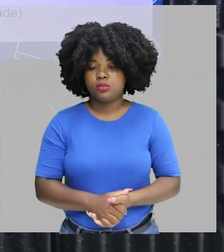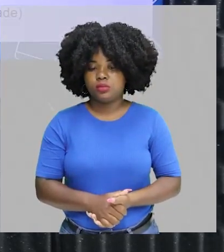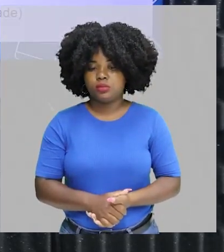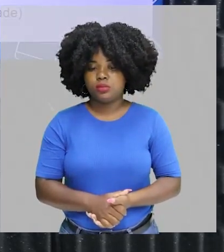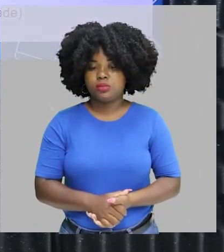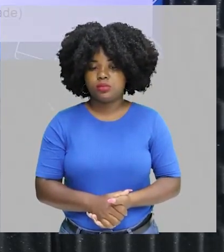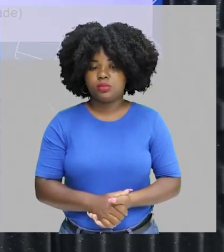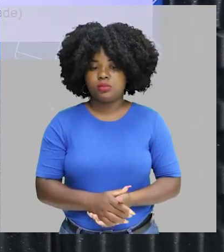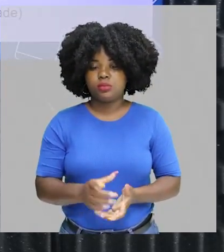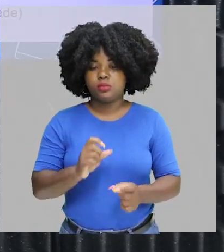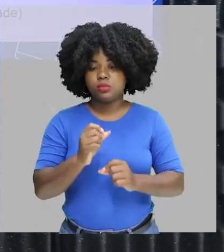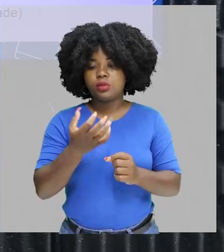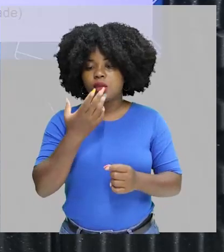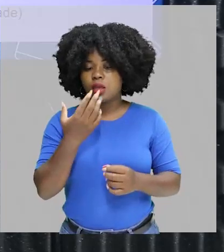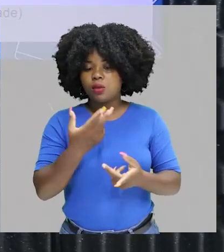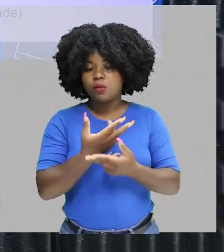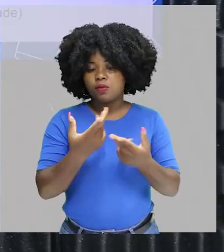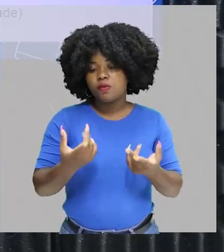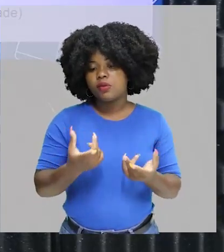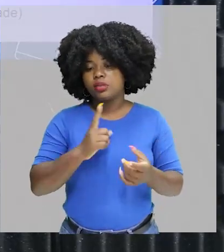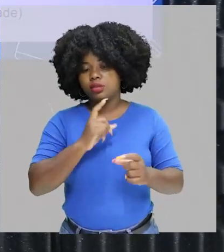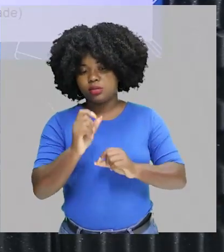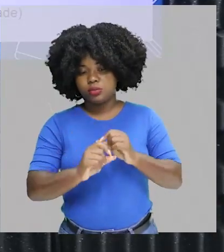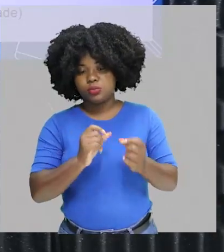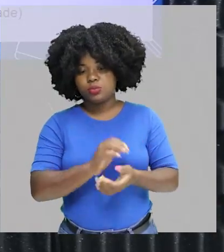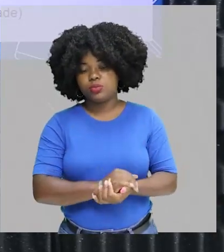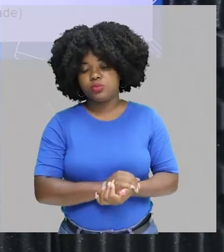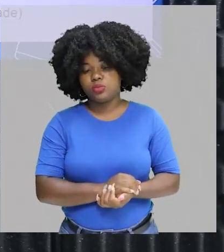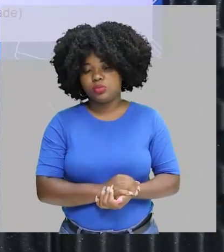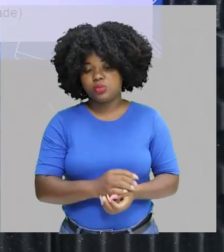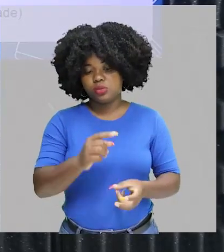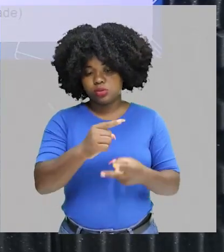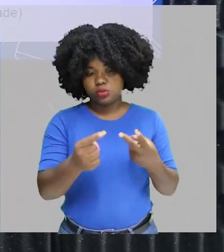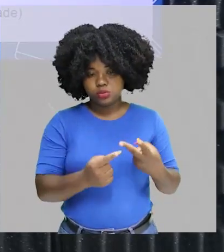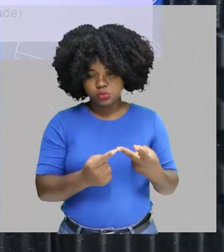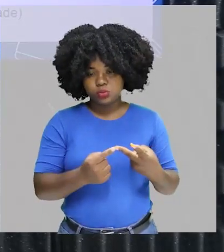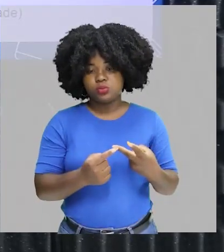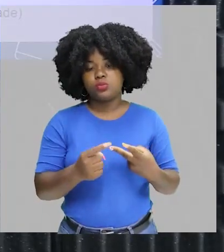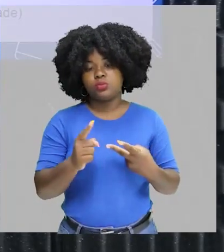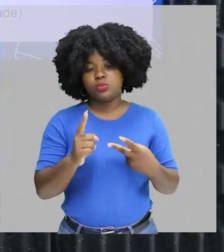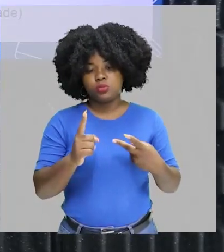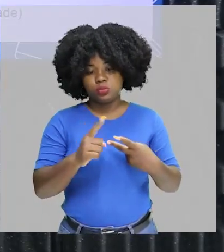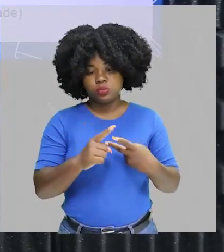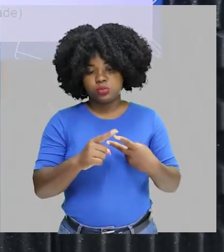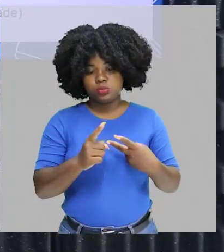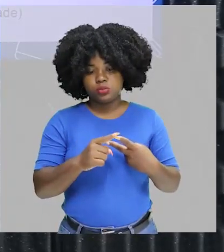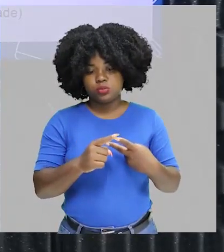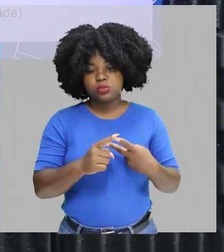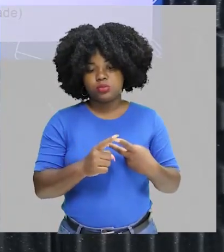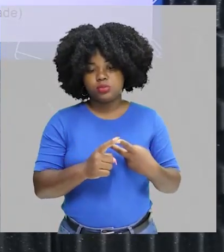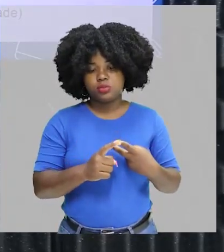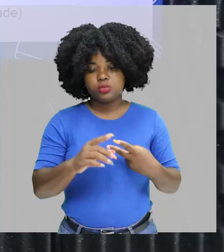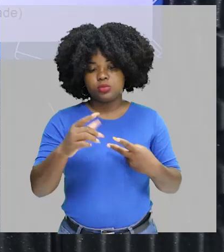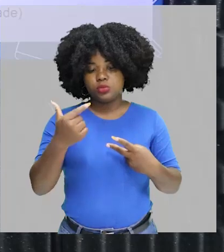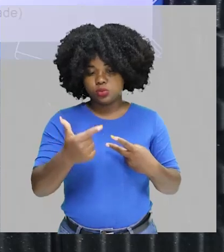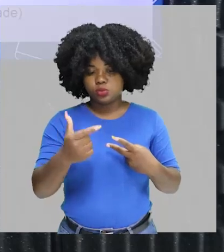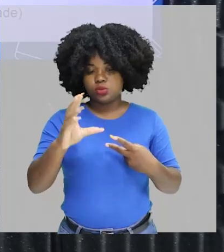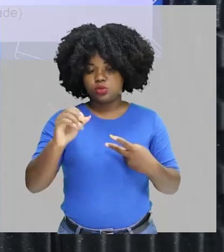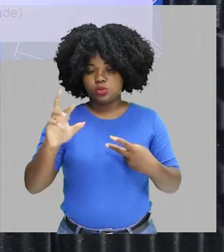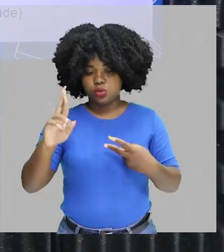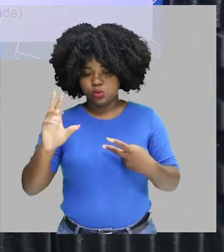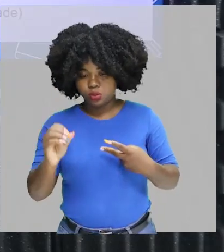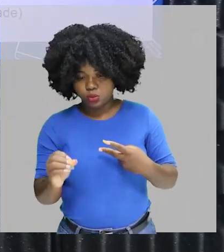do propano, eu vou ter a formação de dois produtos orgânicos, o 2-cloropropano e